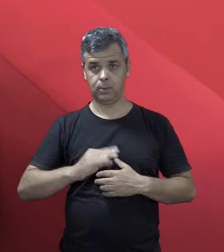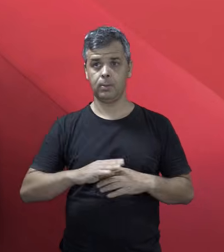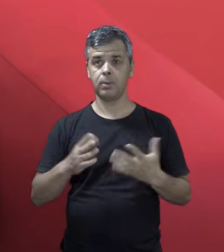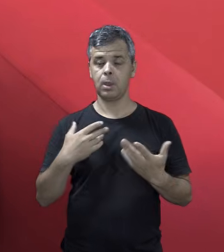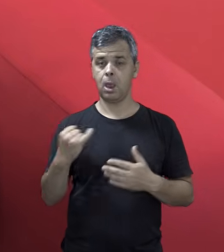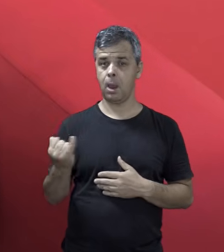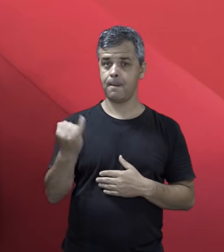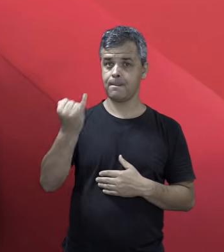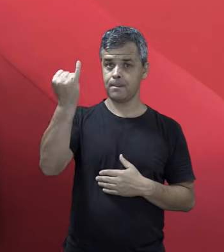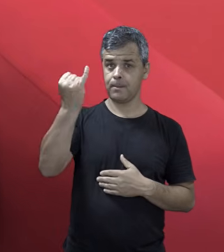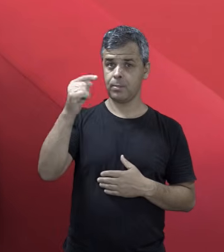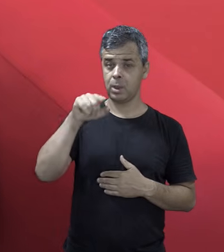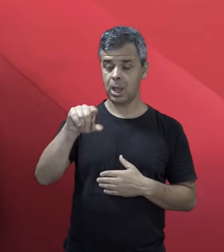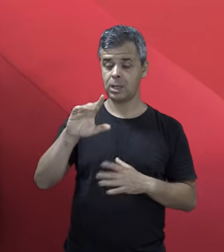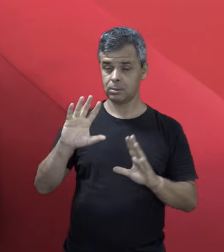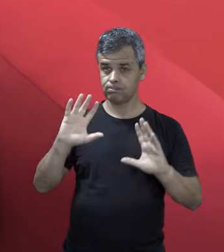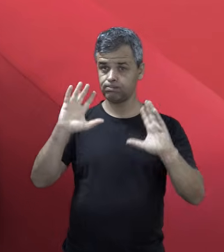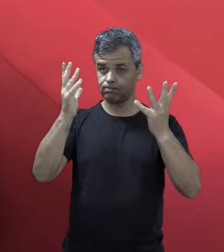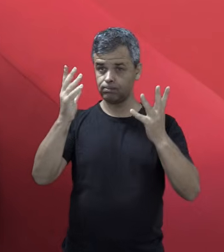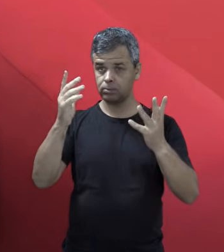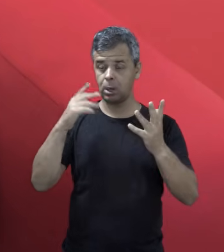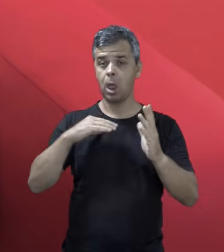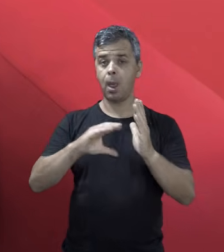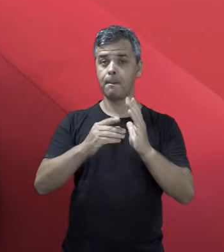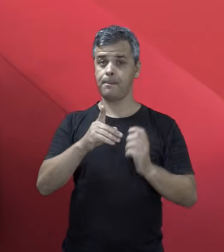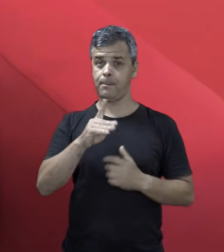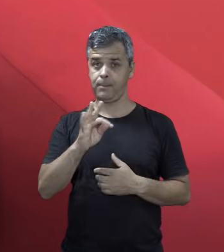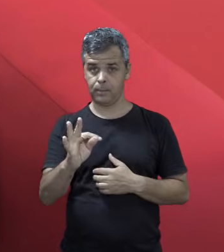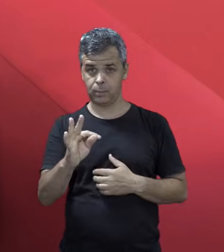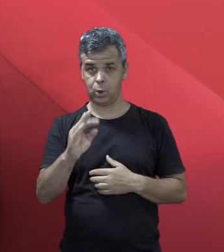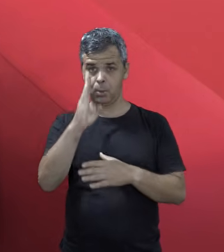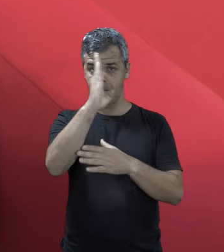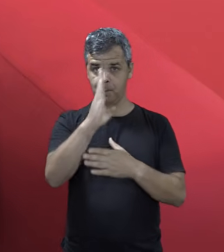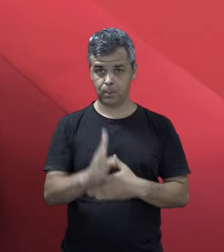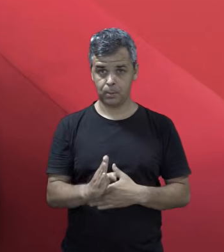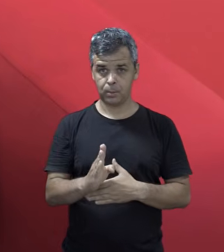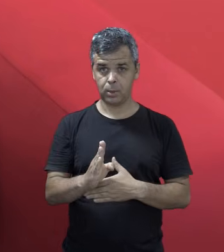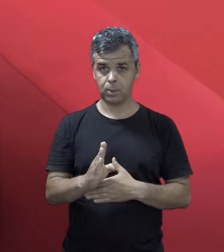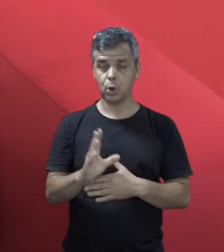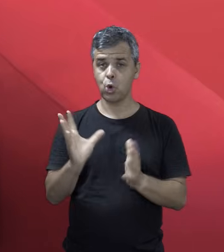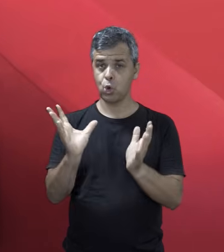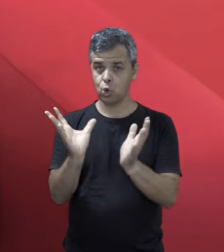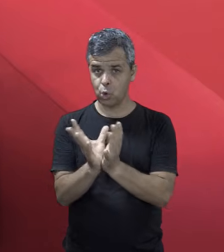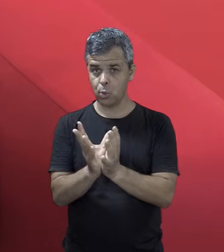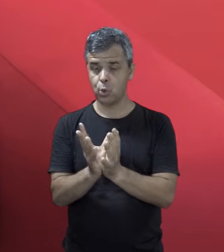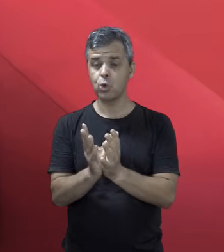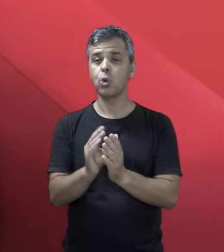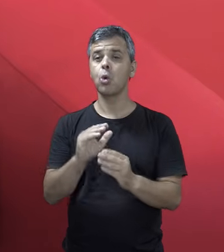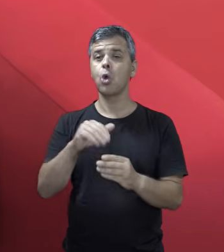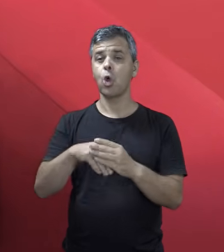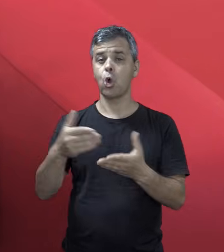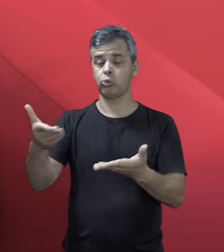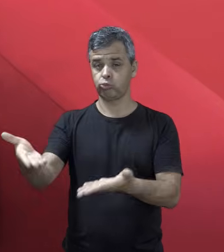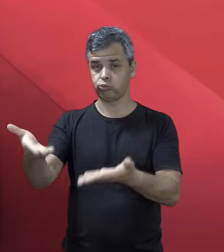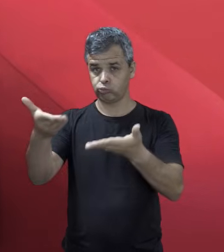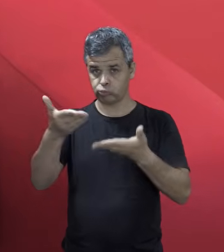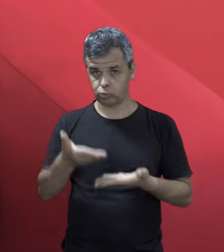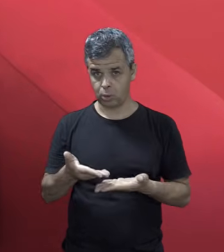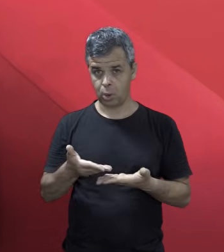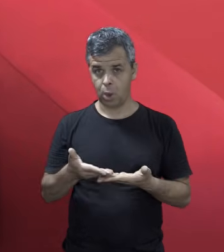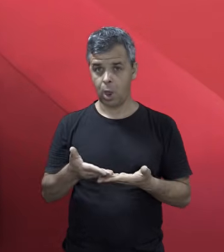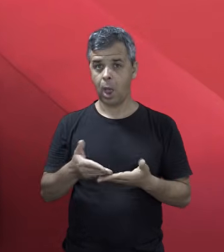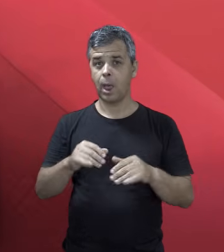a importância que esse evento tem para o PT, para o Brasil e para a militância. Eu recebo hoje aqui, nos